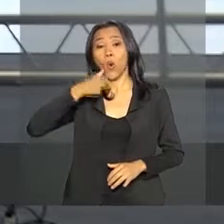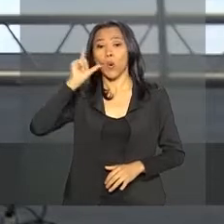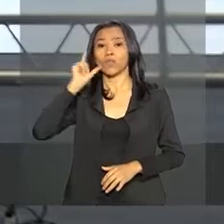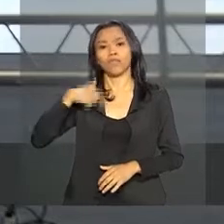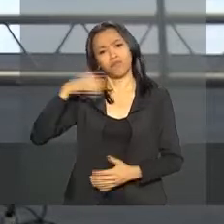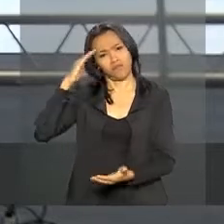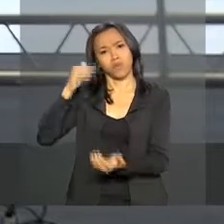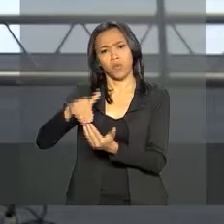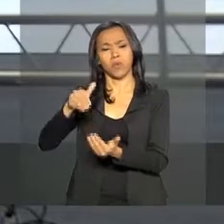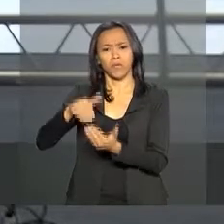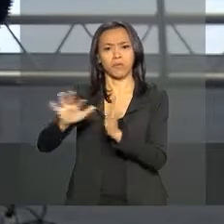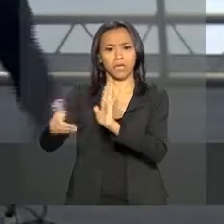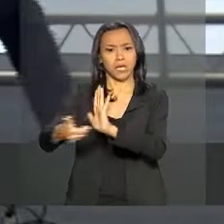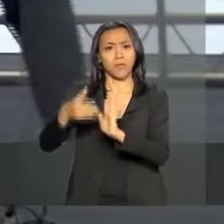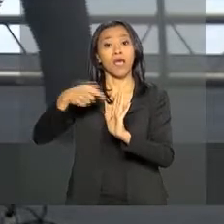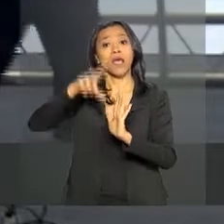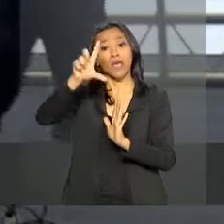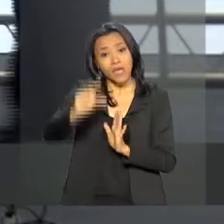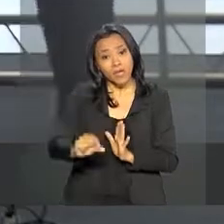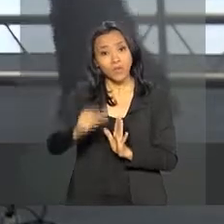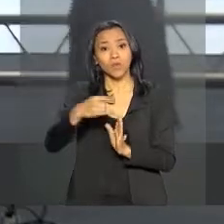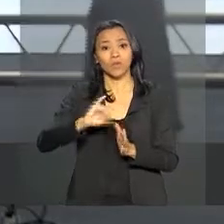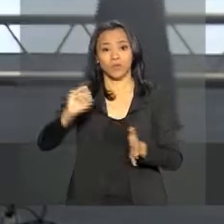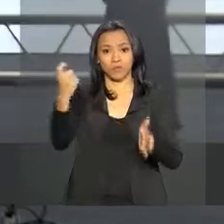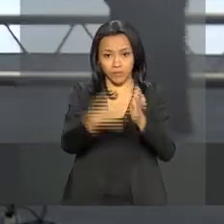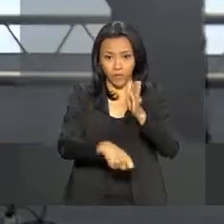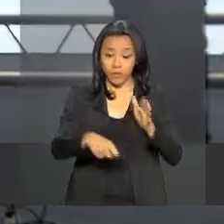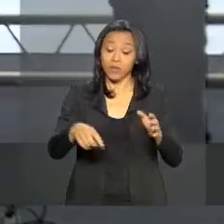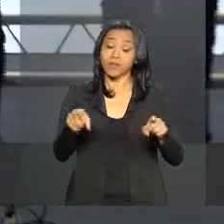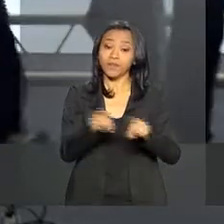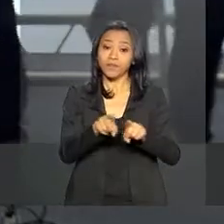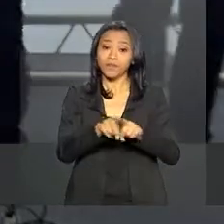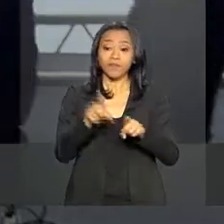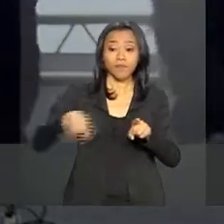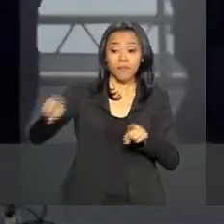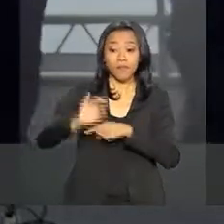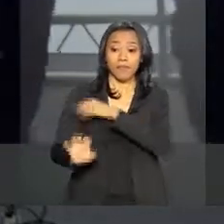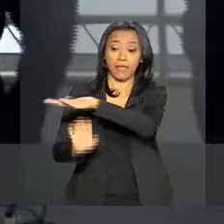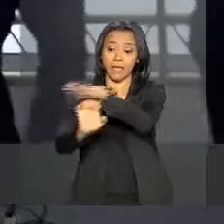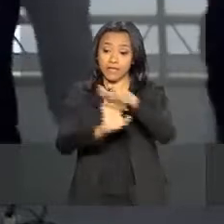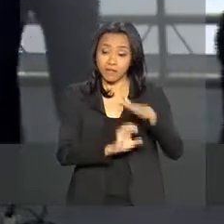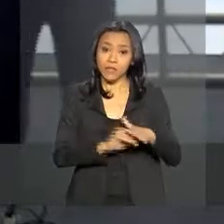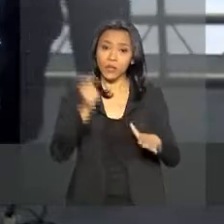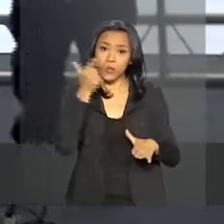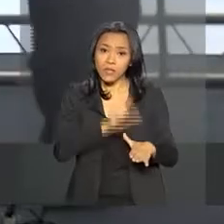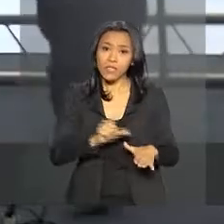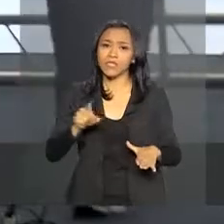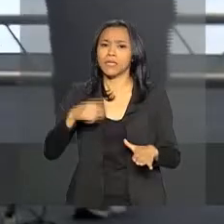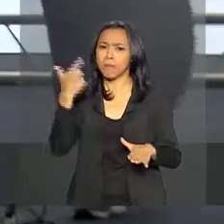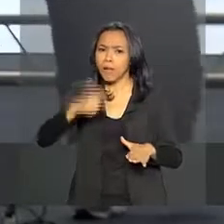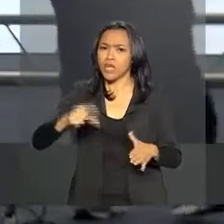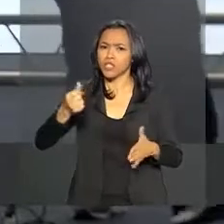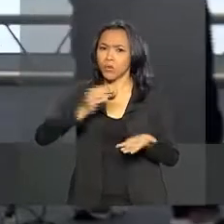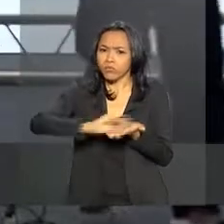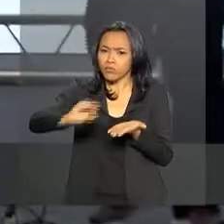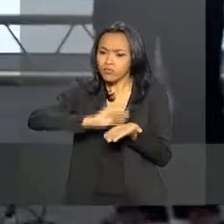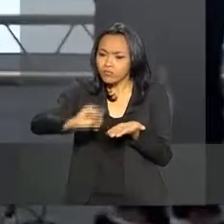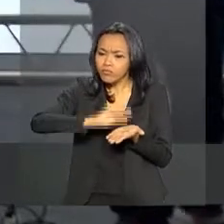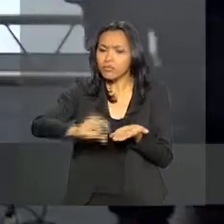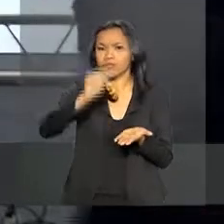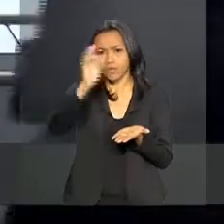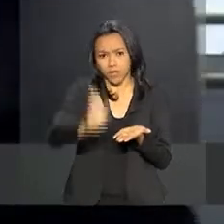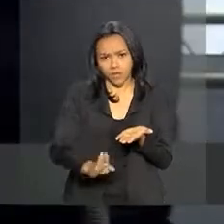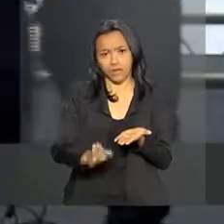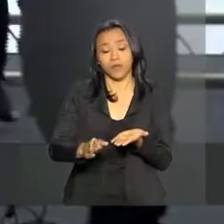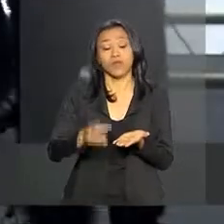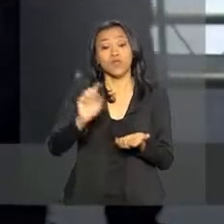medida reduz tributos e cria contrapartidas para que as empresas aumentem os investimentos em produtos e tecnologias no país.